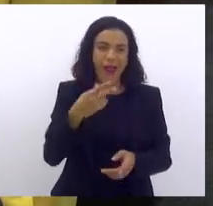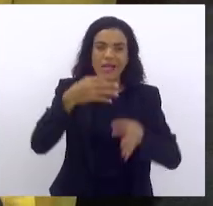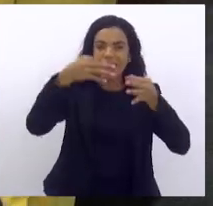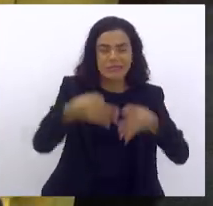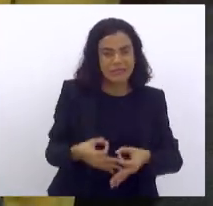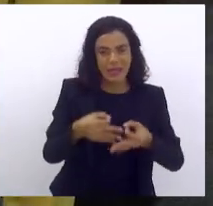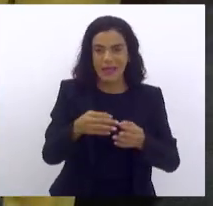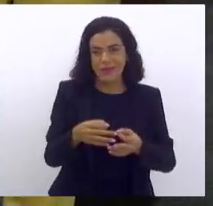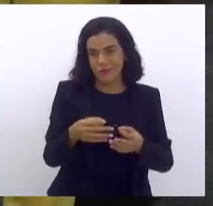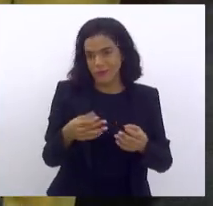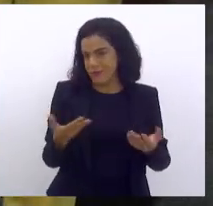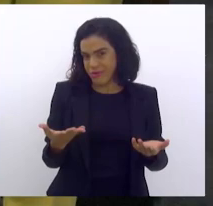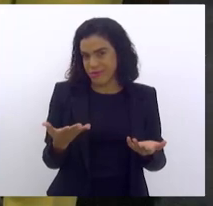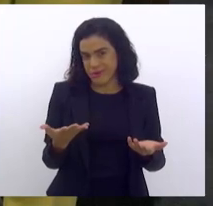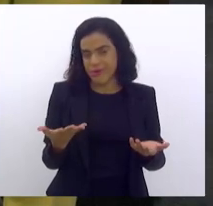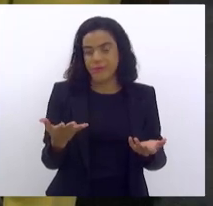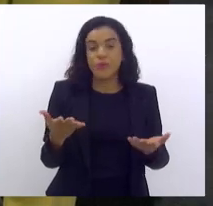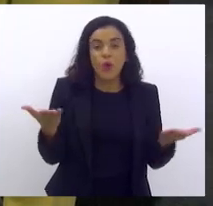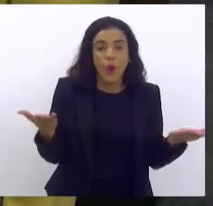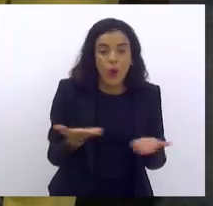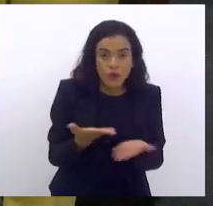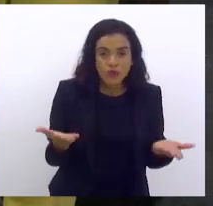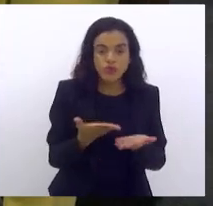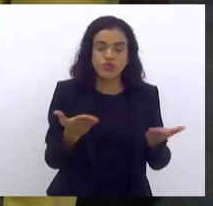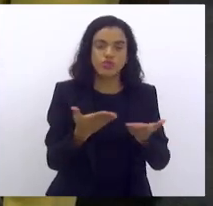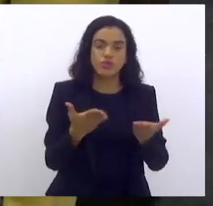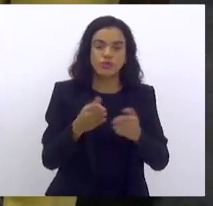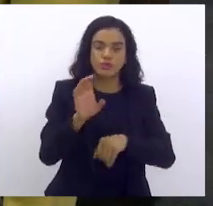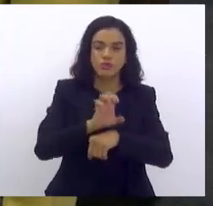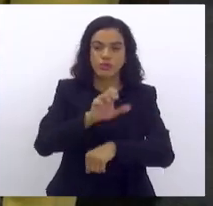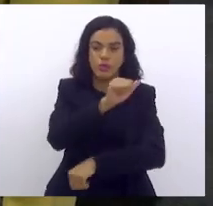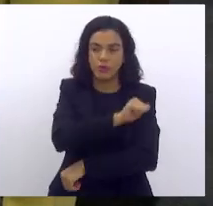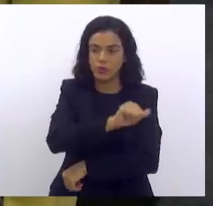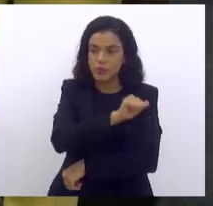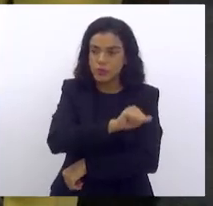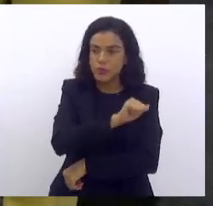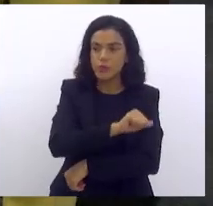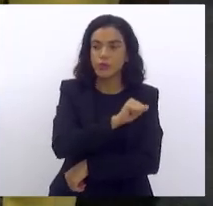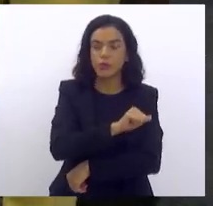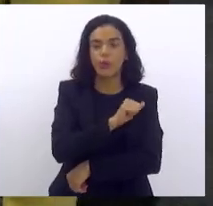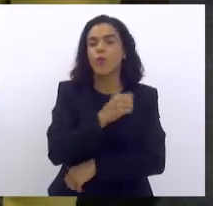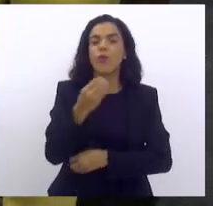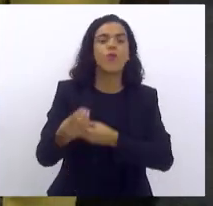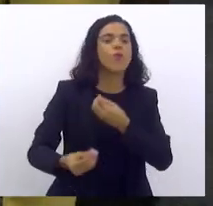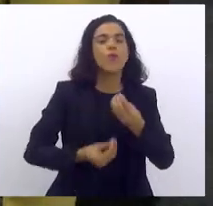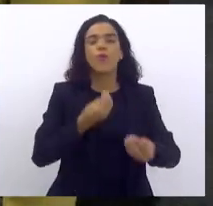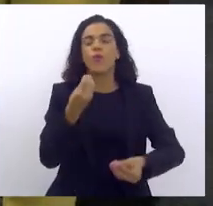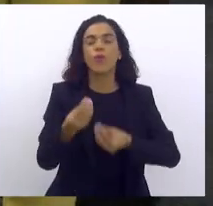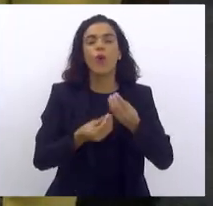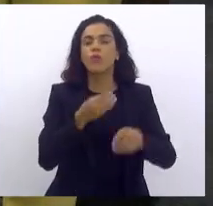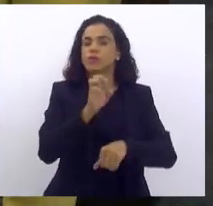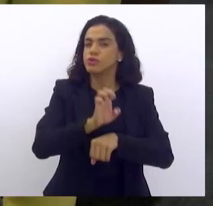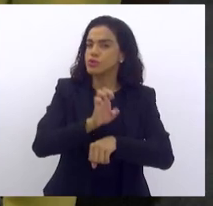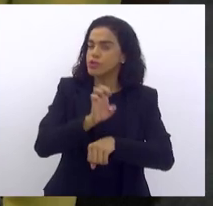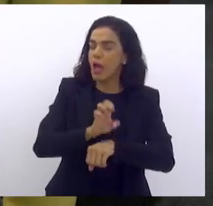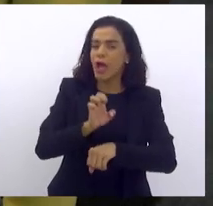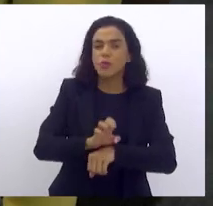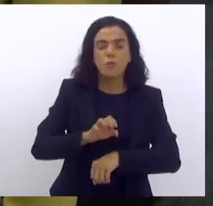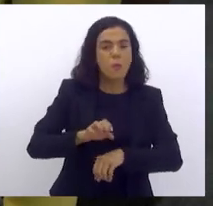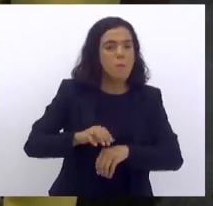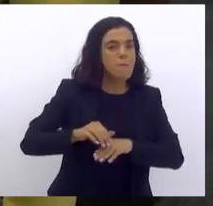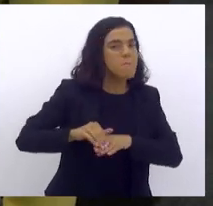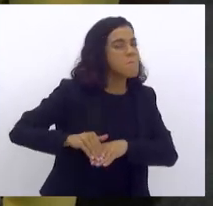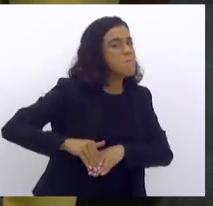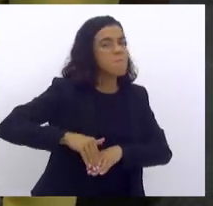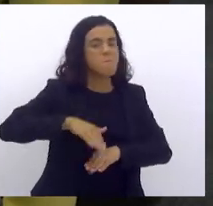pontual. Ele está hoje no estado do Rio de Janeiro como um dos estados onde